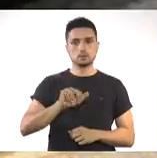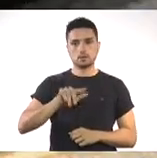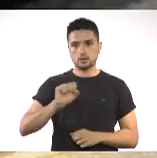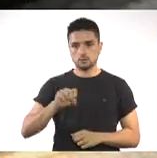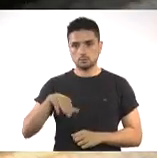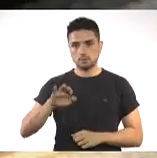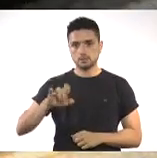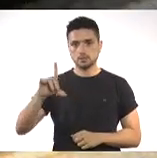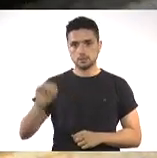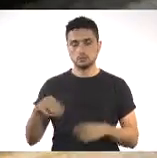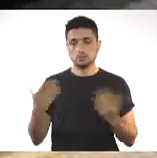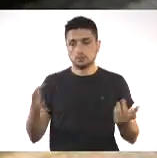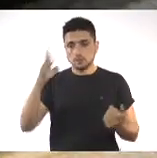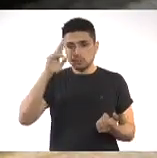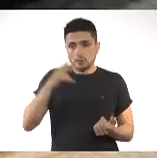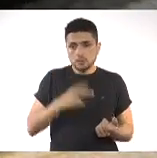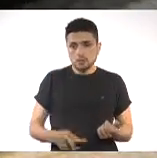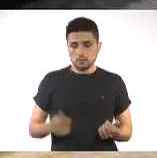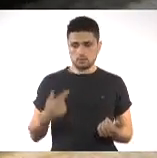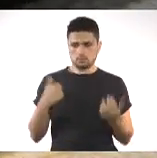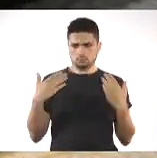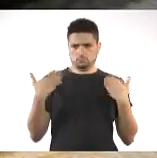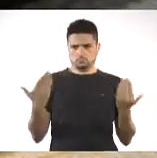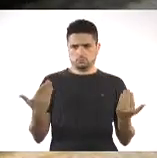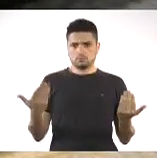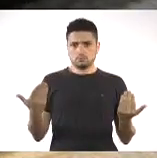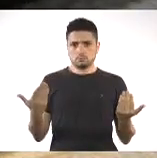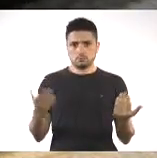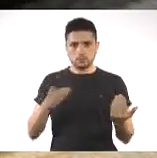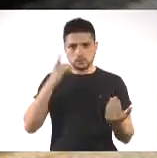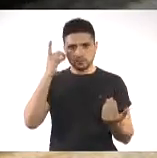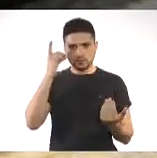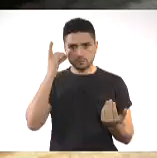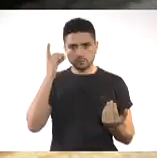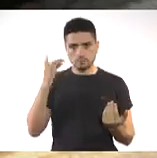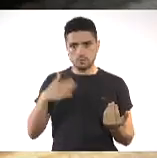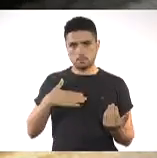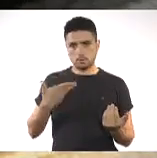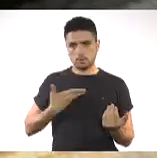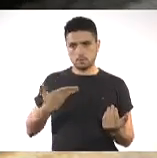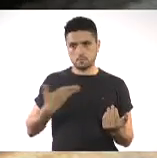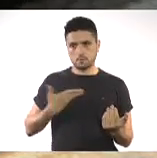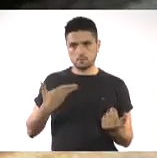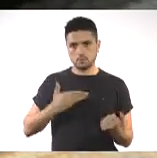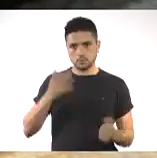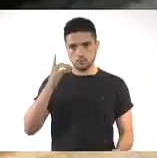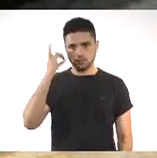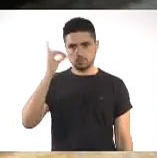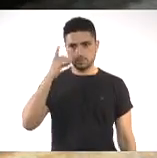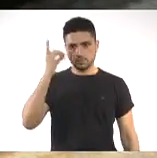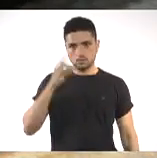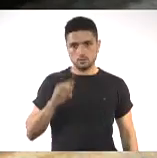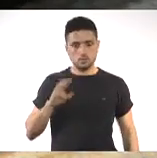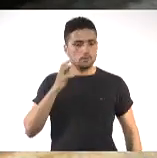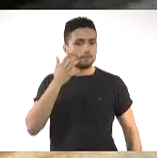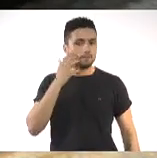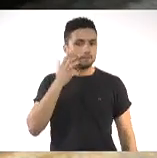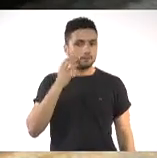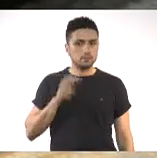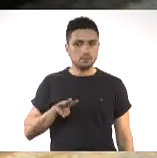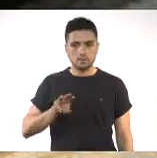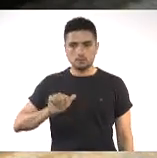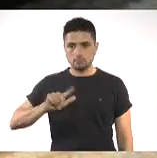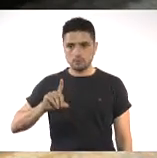Senhor presidente, eu fui surpreendido agora na fala do meu amigo nobre deputado Valdec